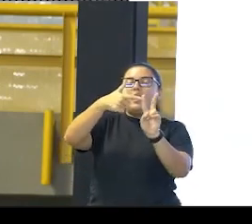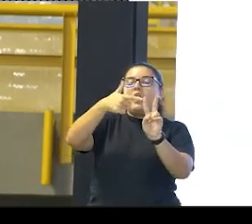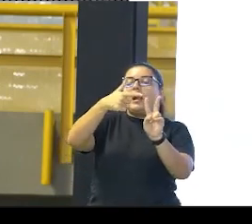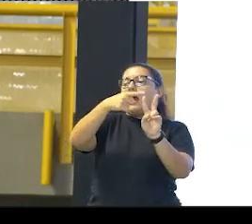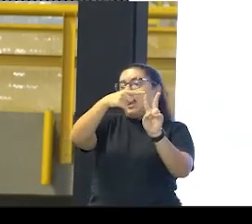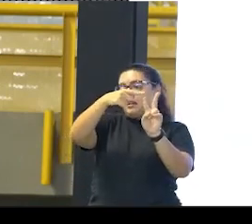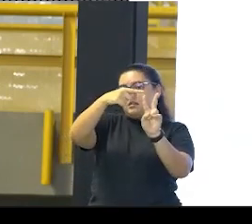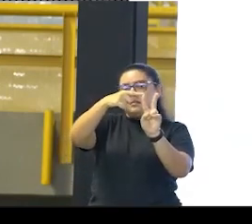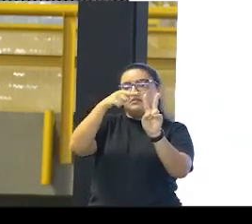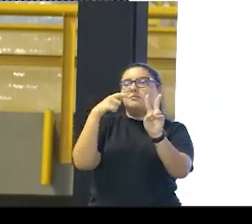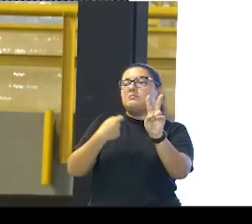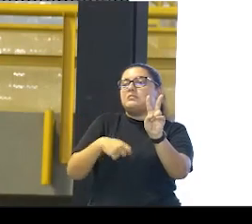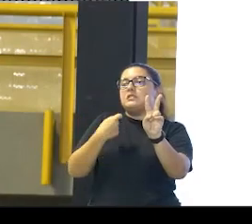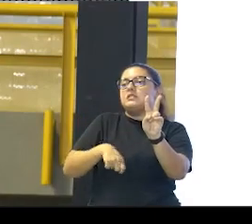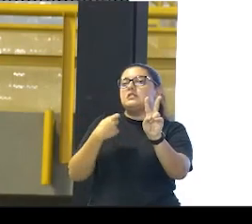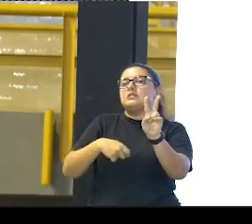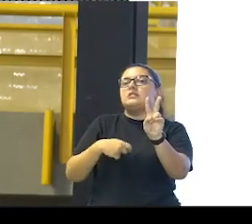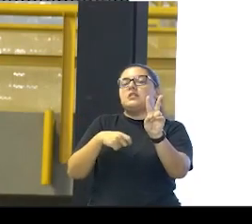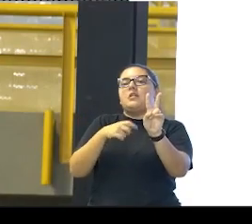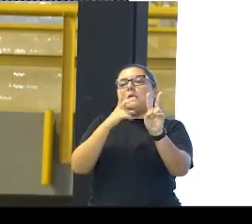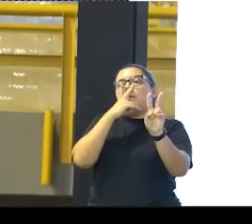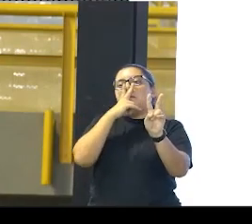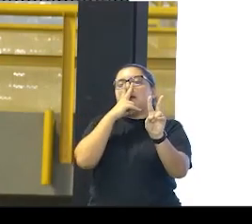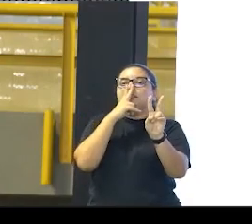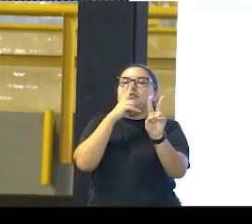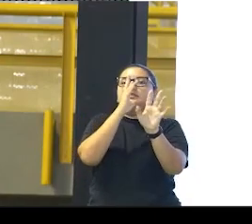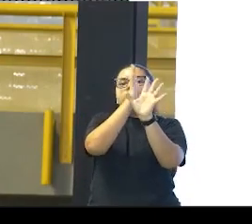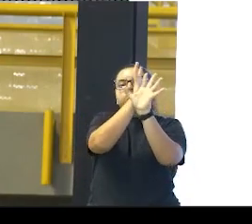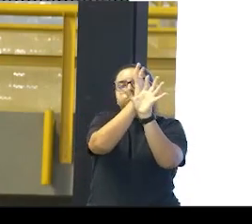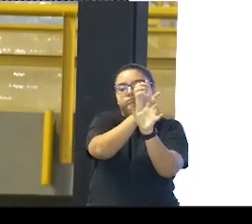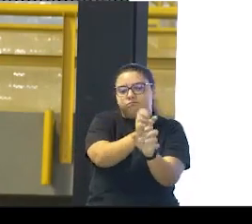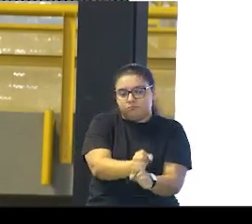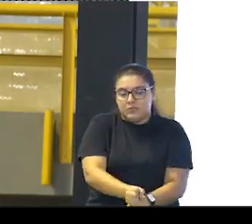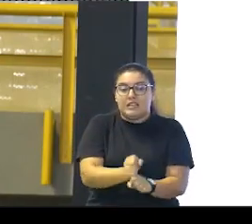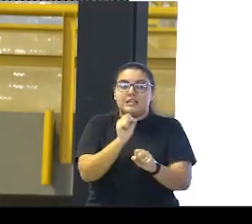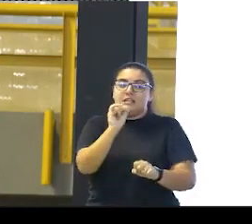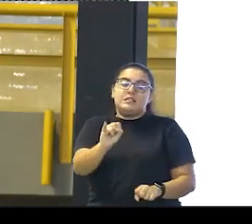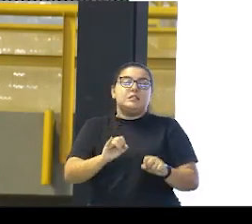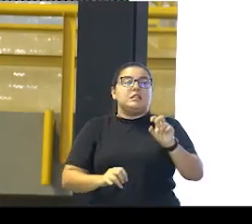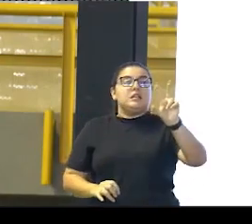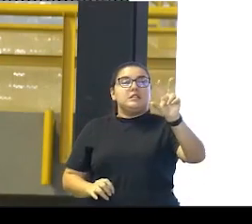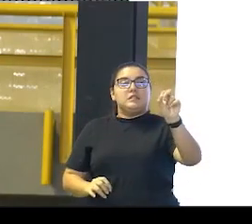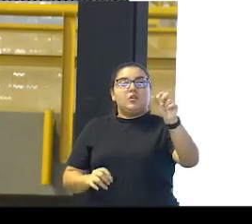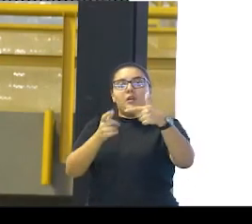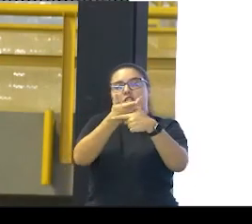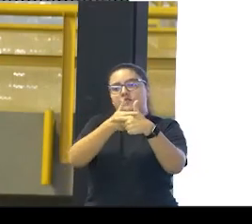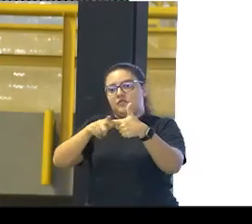3. Só que 1 sobre raiz de 3, se eu racionalizar, vai virar isso.